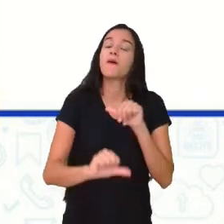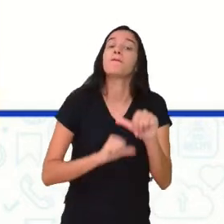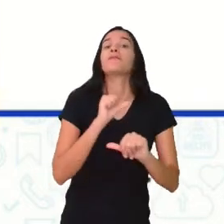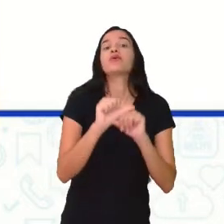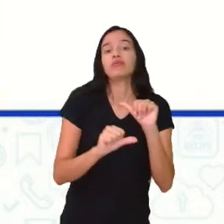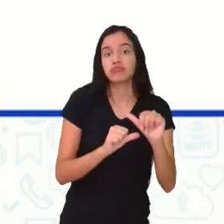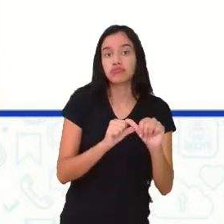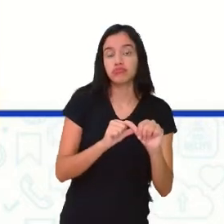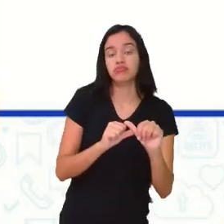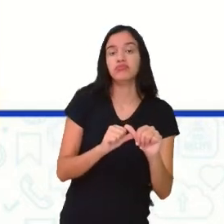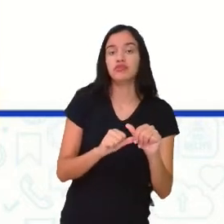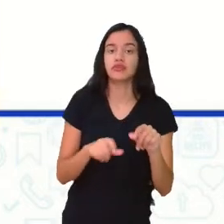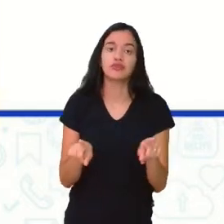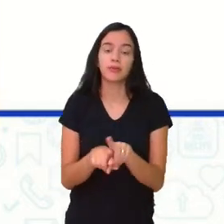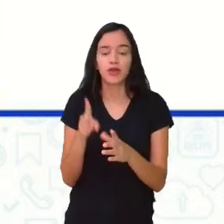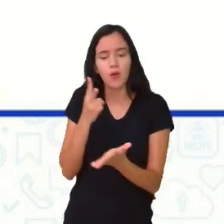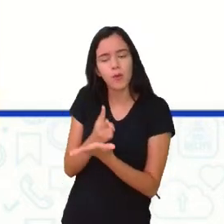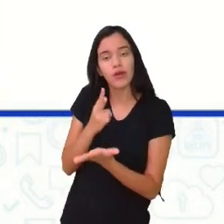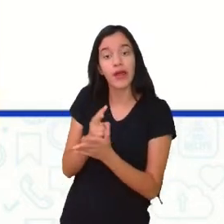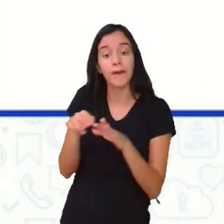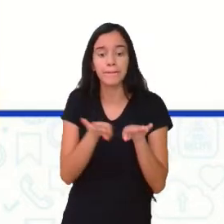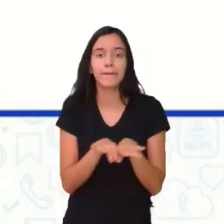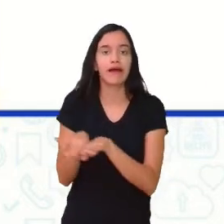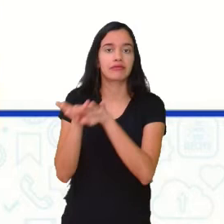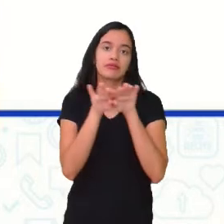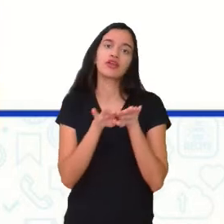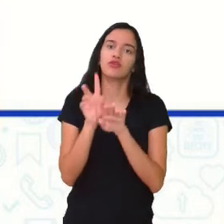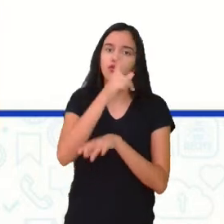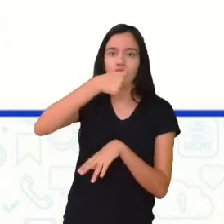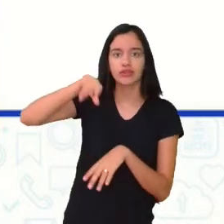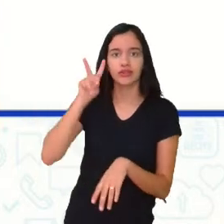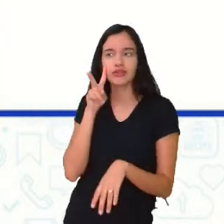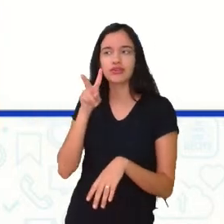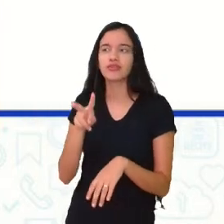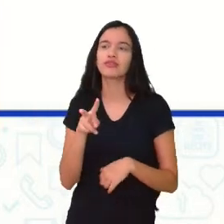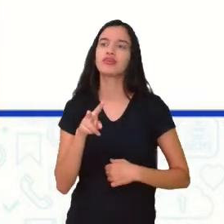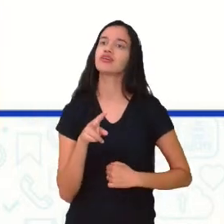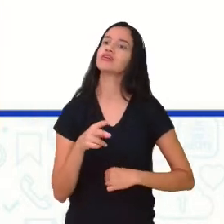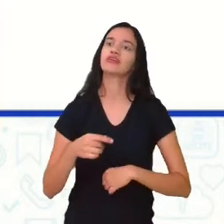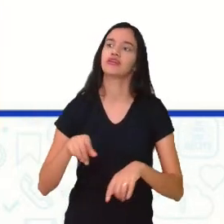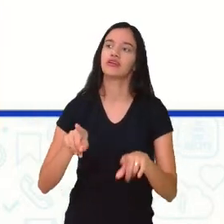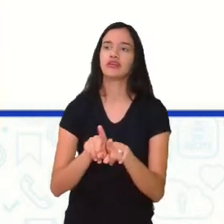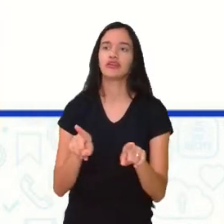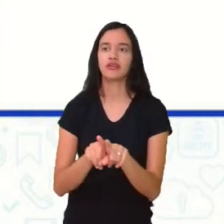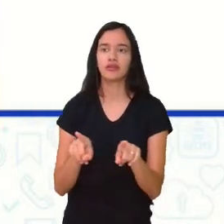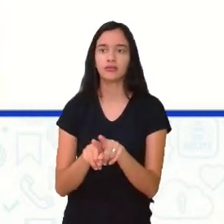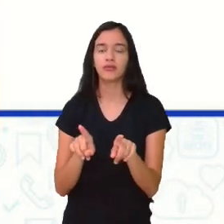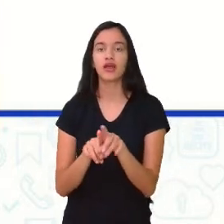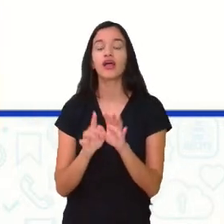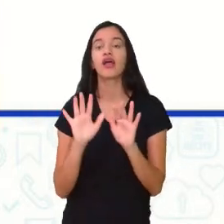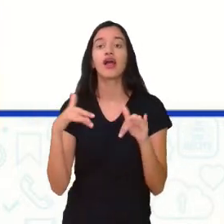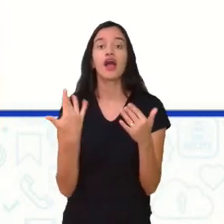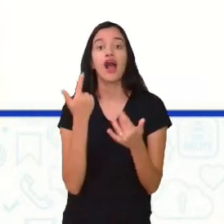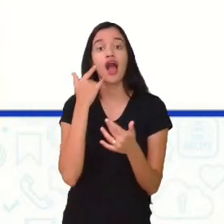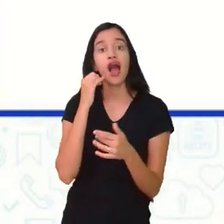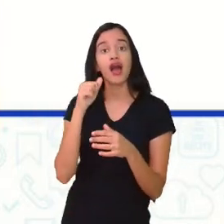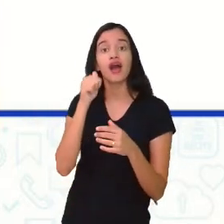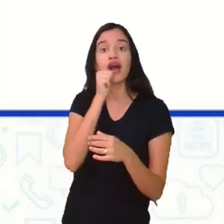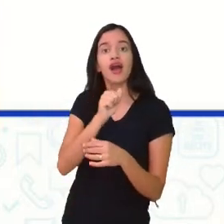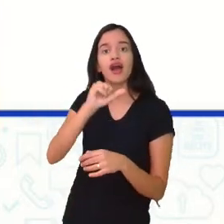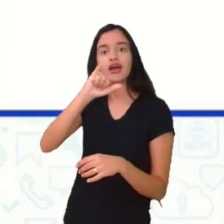companhia para outra, eles mantinham um padrão. Então, vocês estão vendo aí, ó, a Isabela, que é a Innamorate, aqui